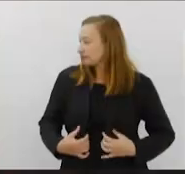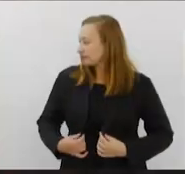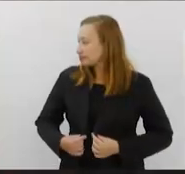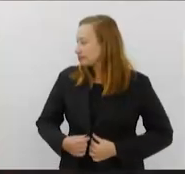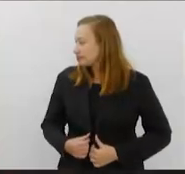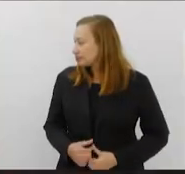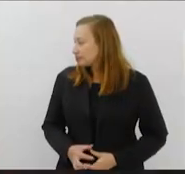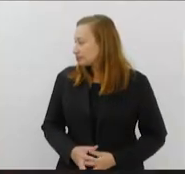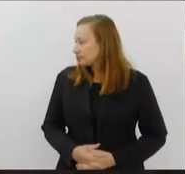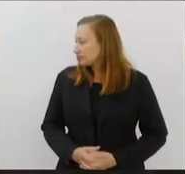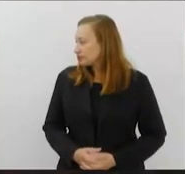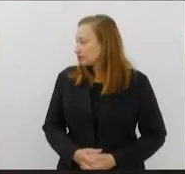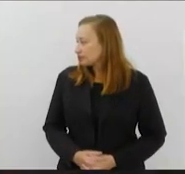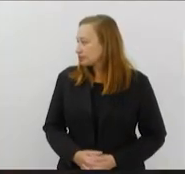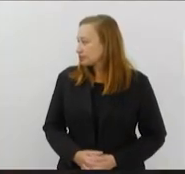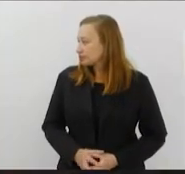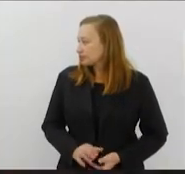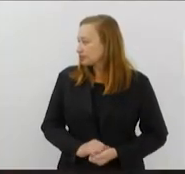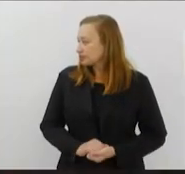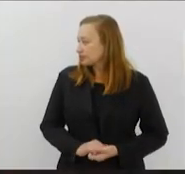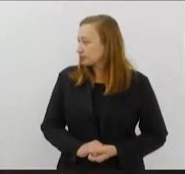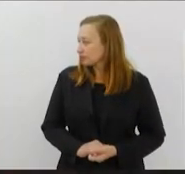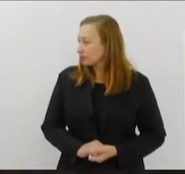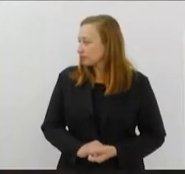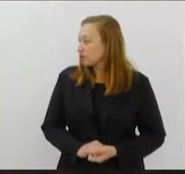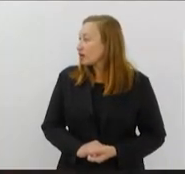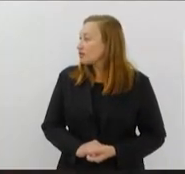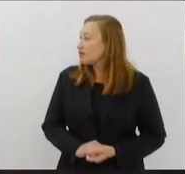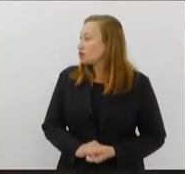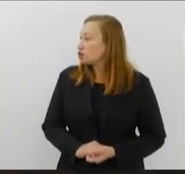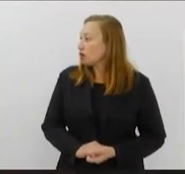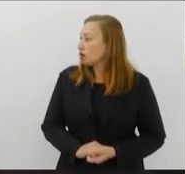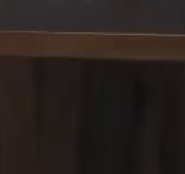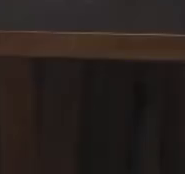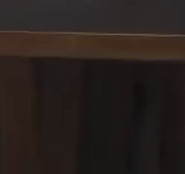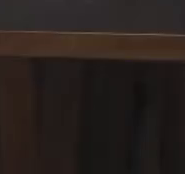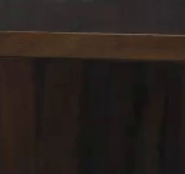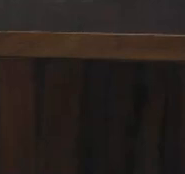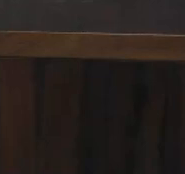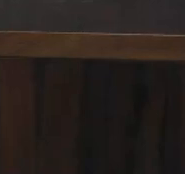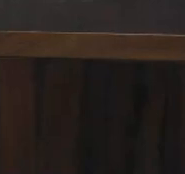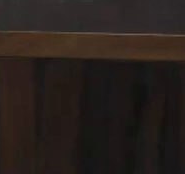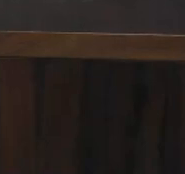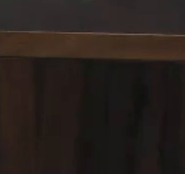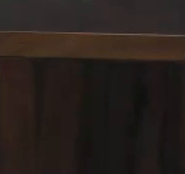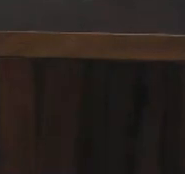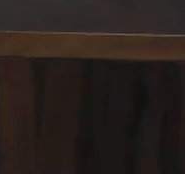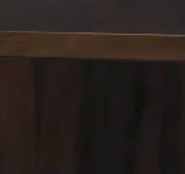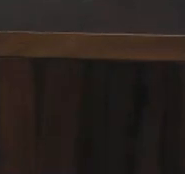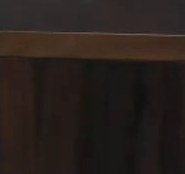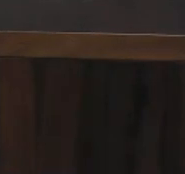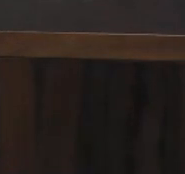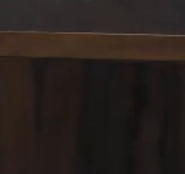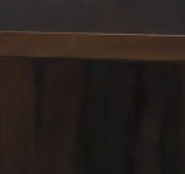convido também a compor a mesa a senhora Joari Silva.